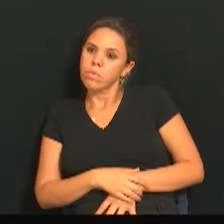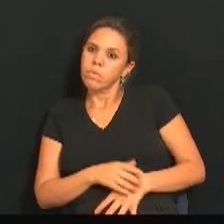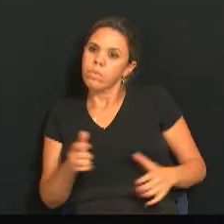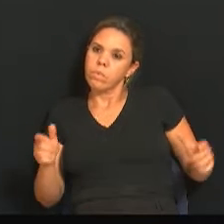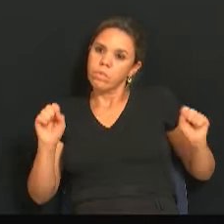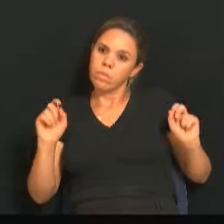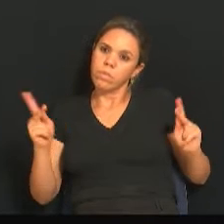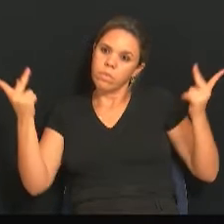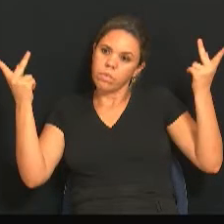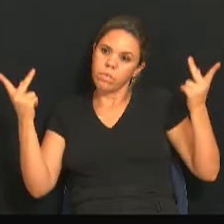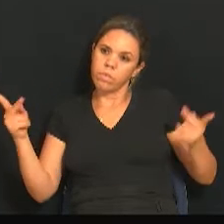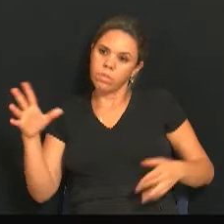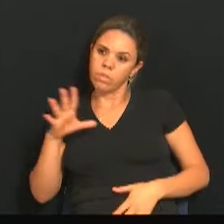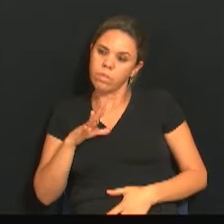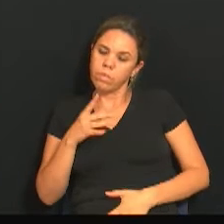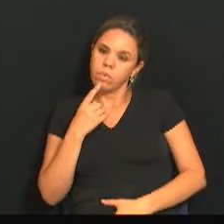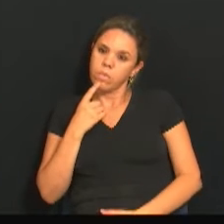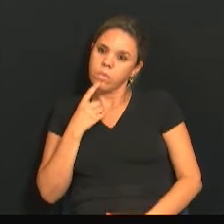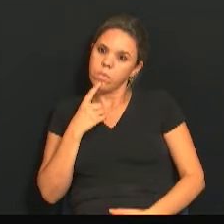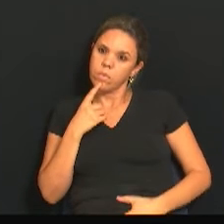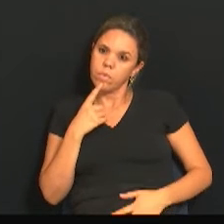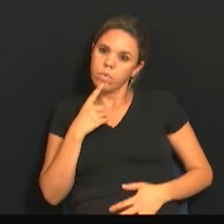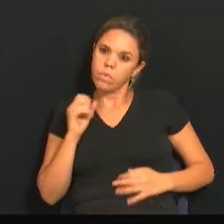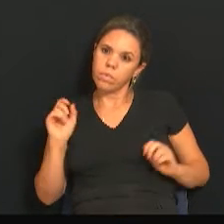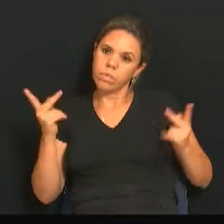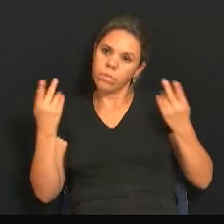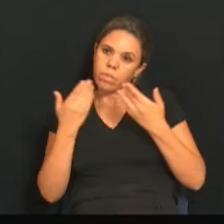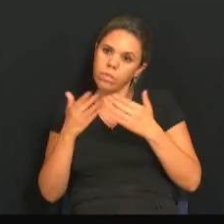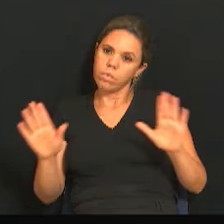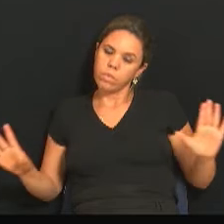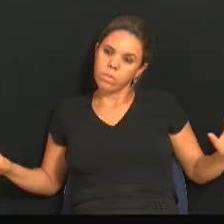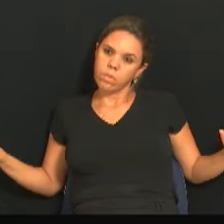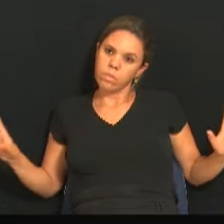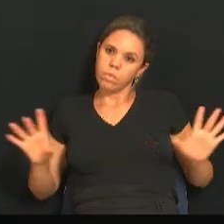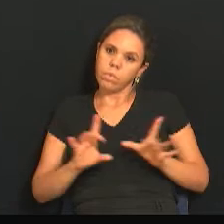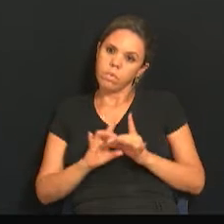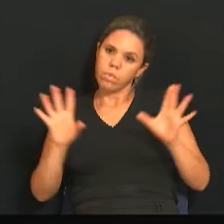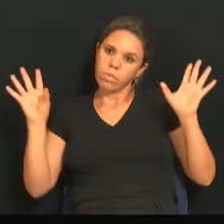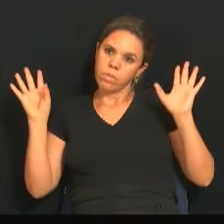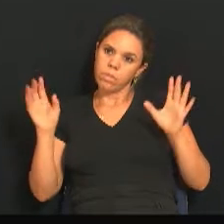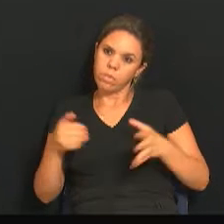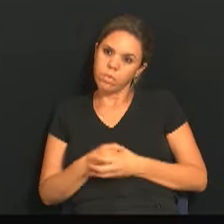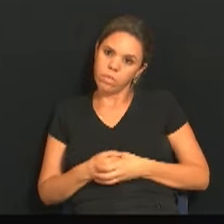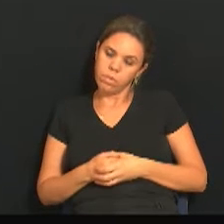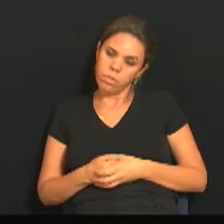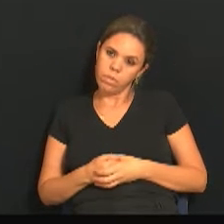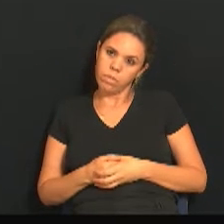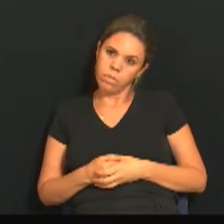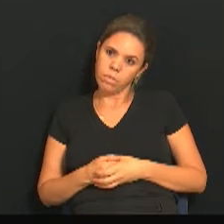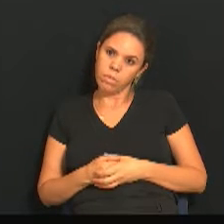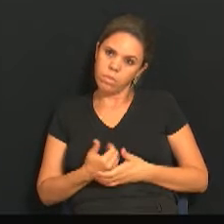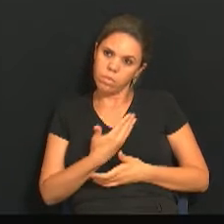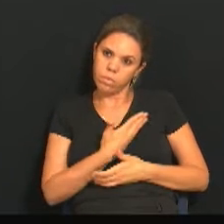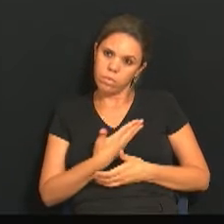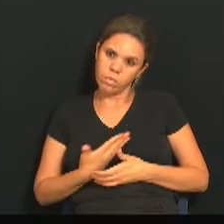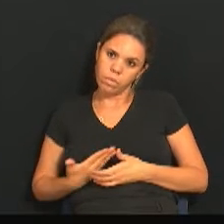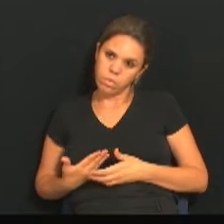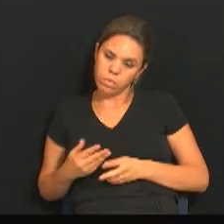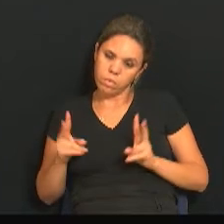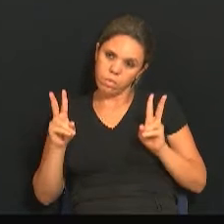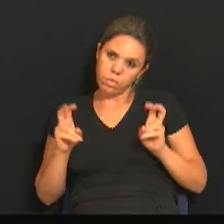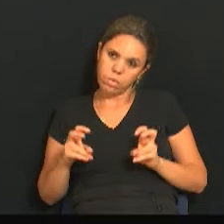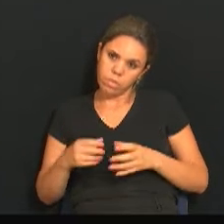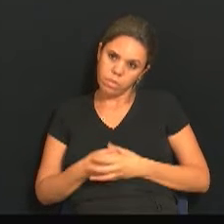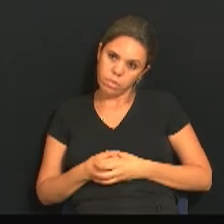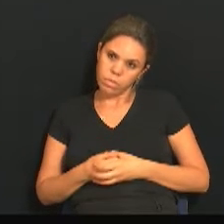da cidade, né? Ele é um shopping a céu aberto, né? Então, o poder público tratou, né, ou